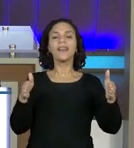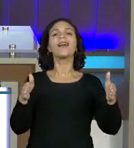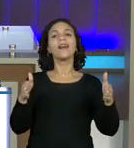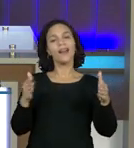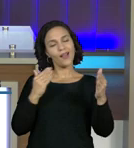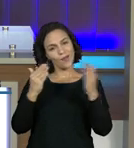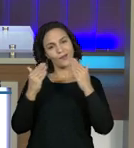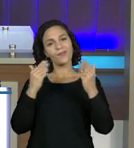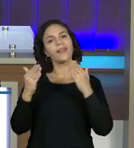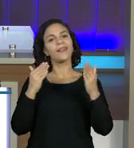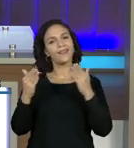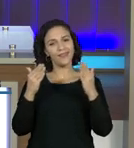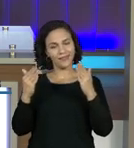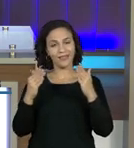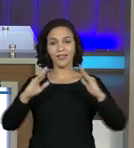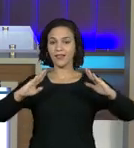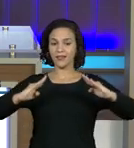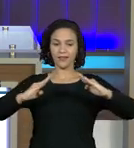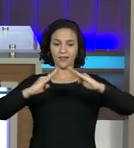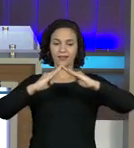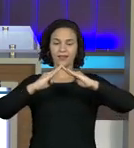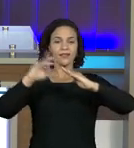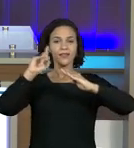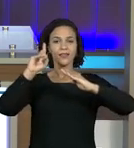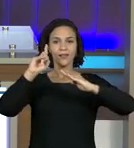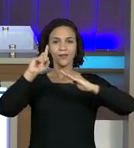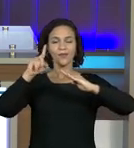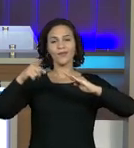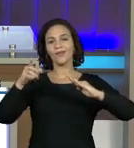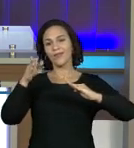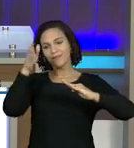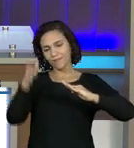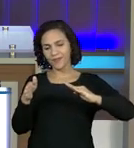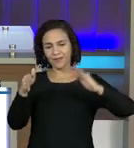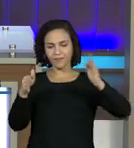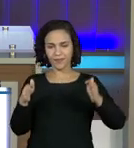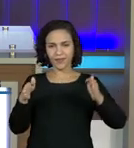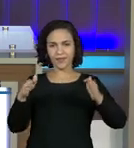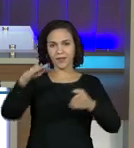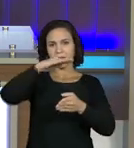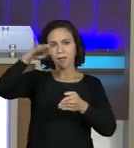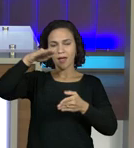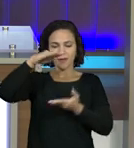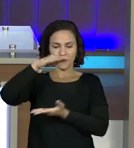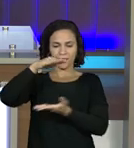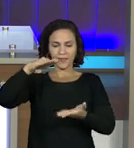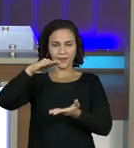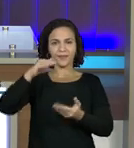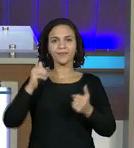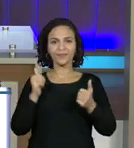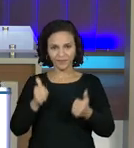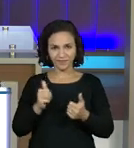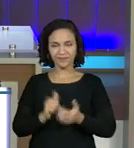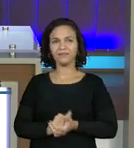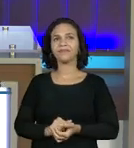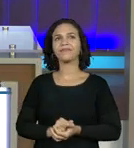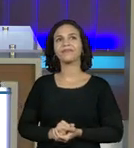relação que você faz. Vamos agora contar o que é cada um? Vamos lá? Ó, professora Guilmar, estou gostando de